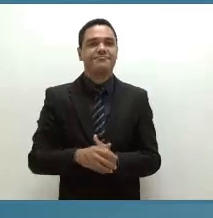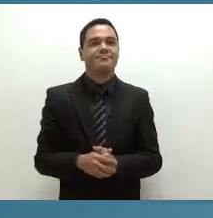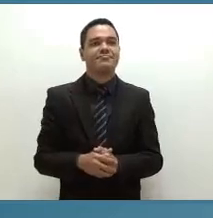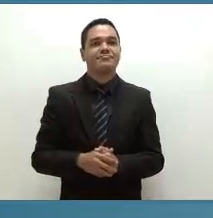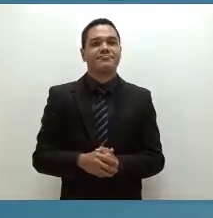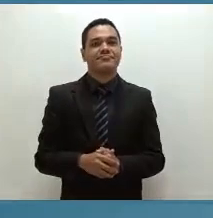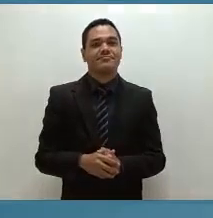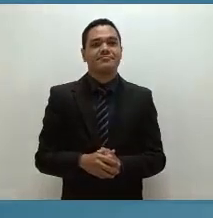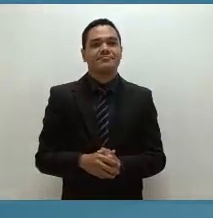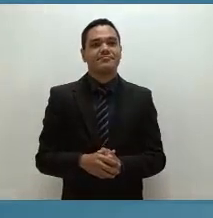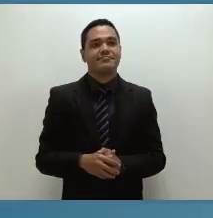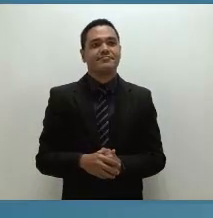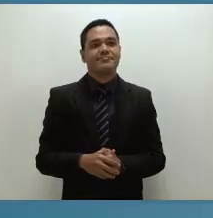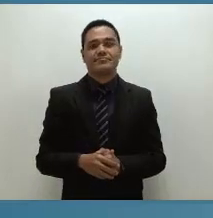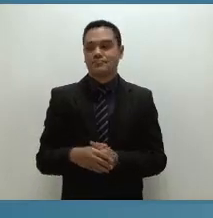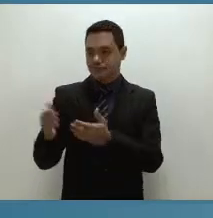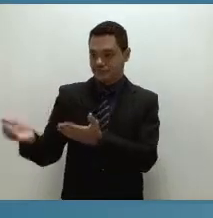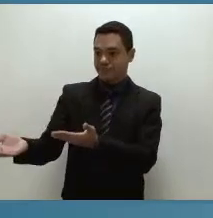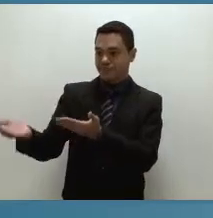Boa noite, Marca do Roma. Presidente, você tem que